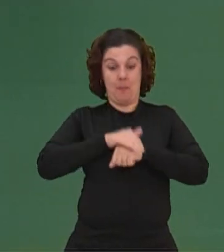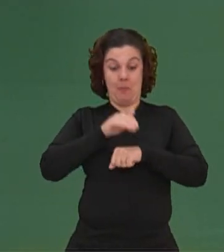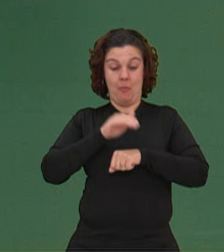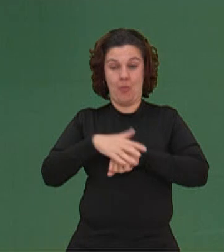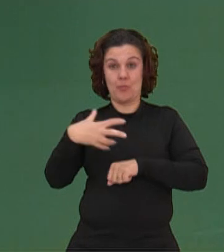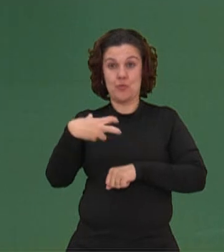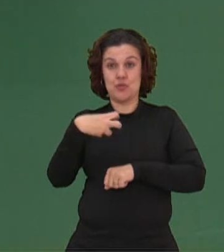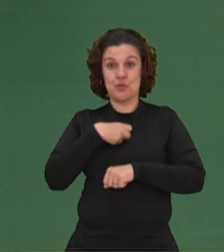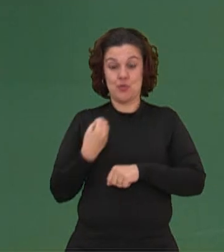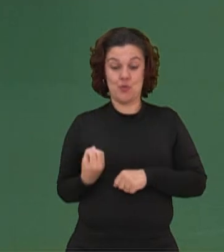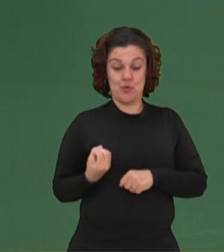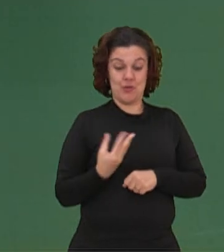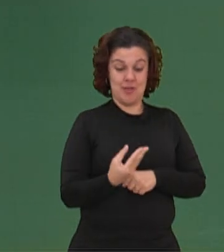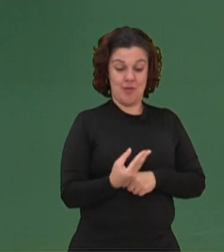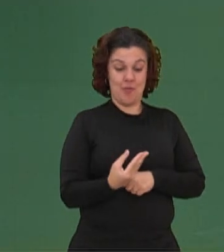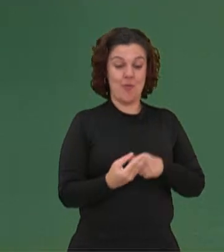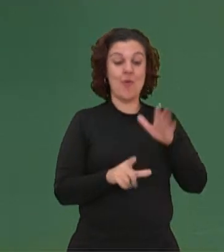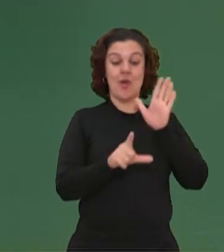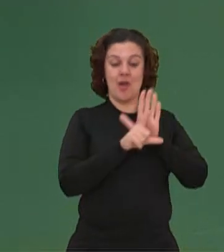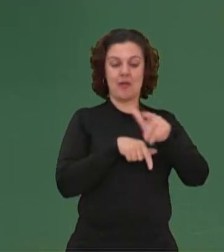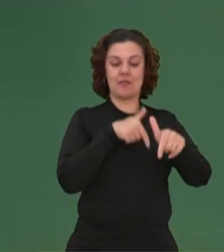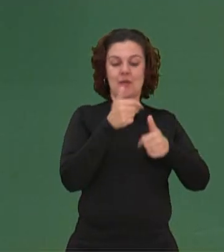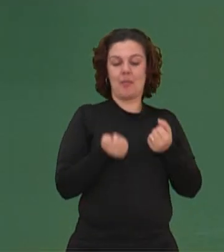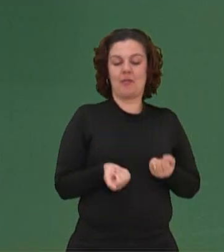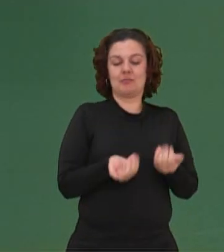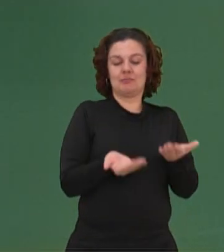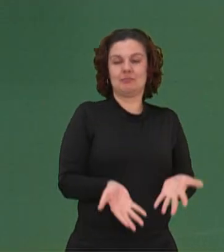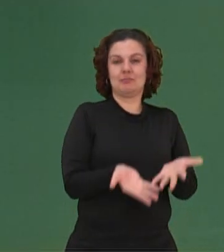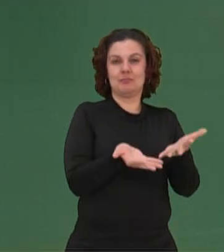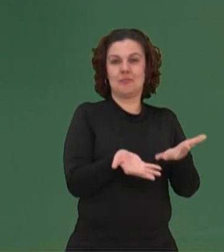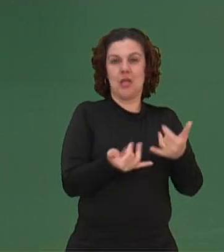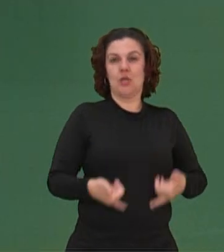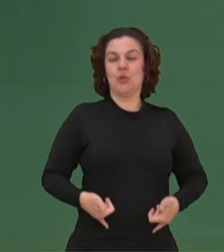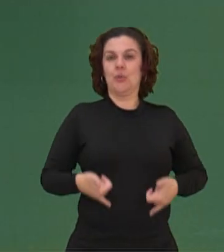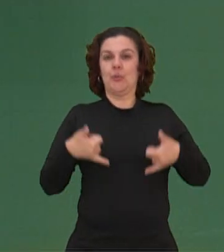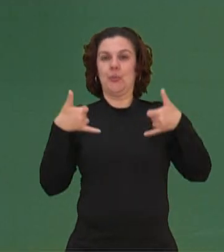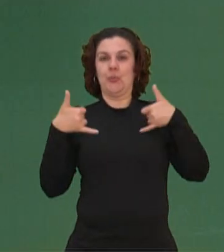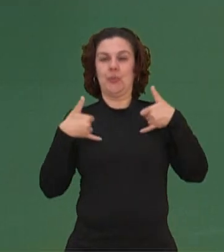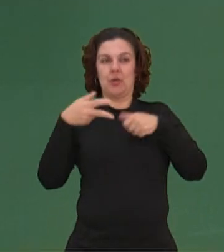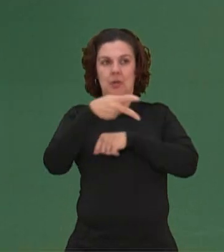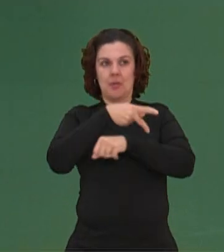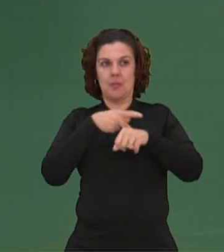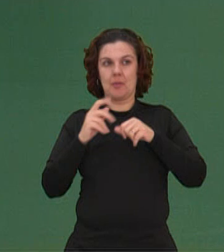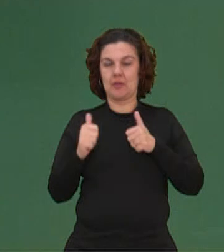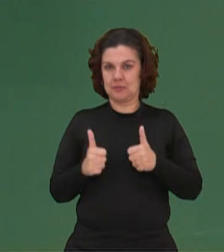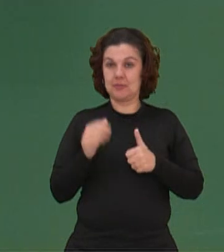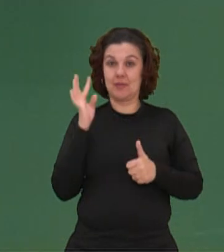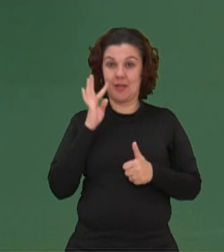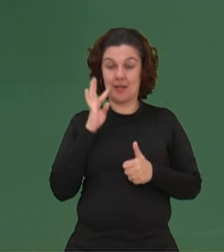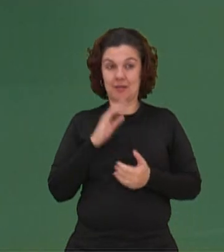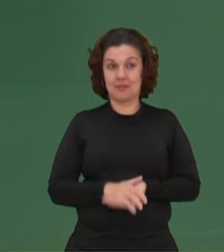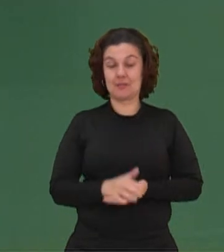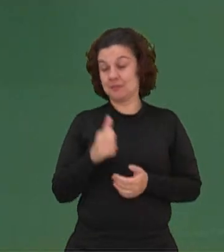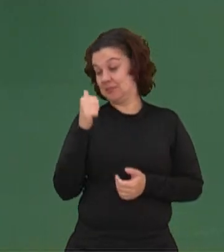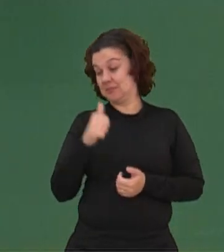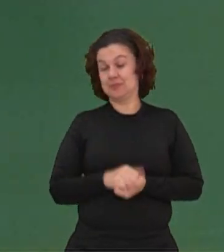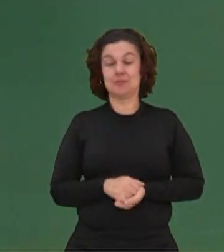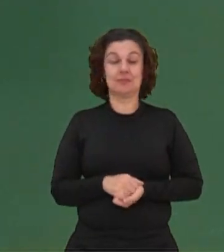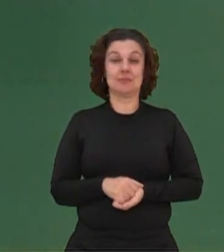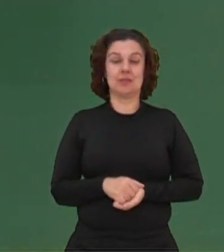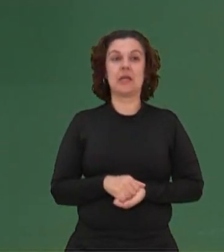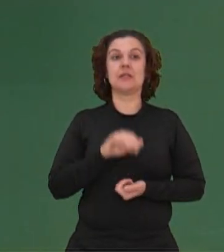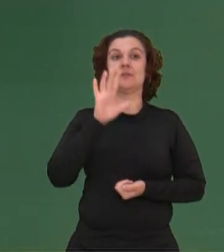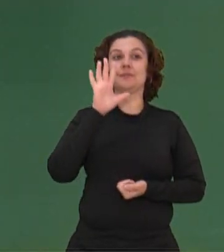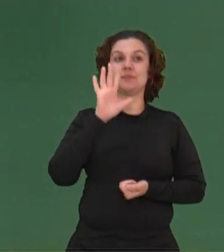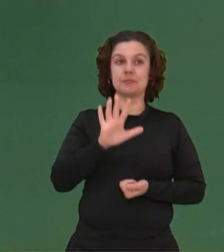dele, deu leis trabalhistas para o povo e isso é um orgulho para o país. Legal? Esse é o que o cartaz está dizendo.